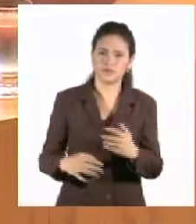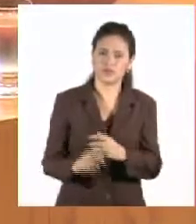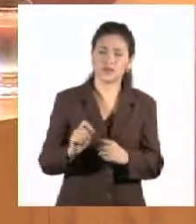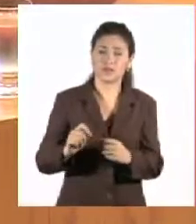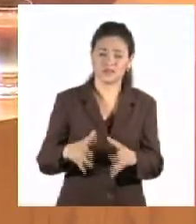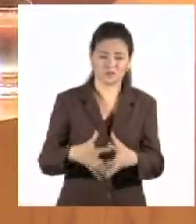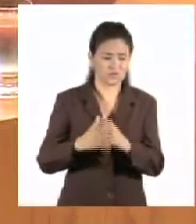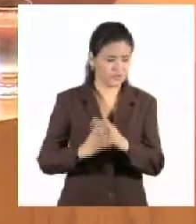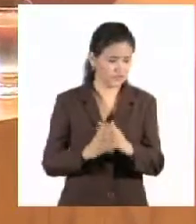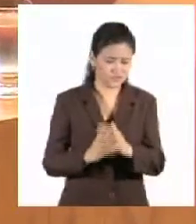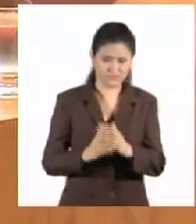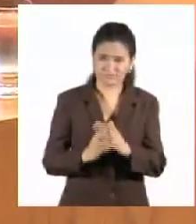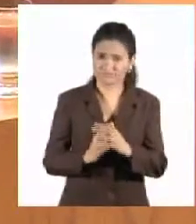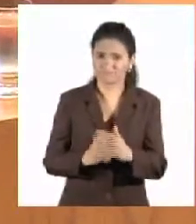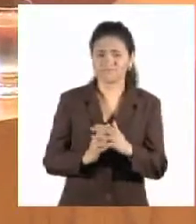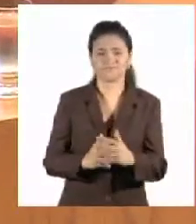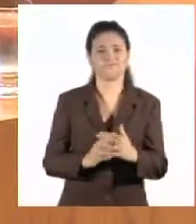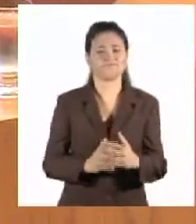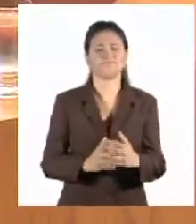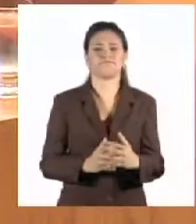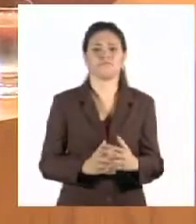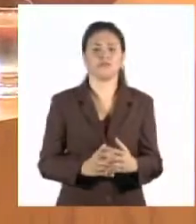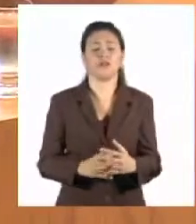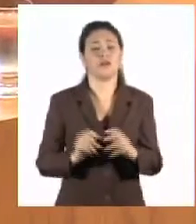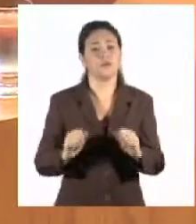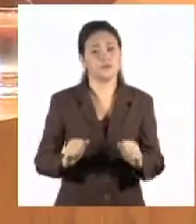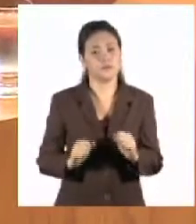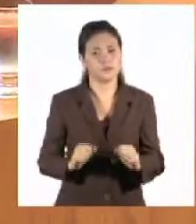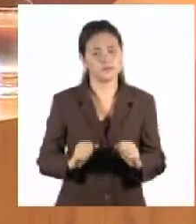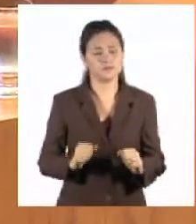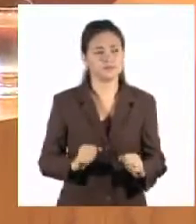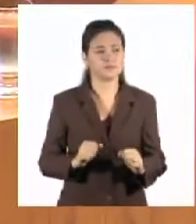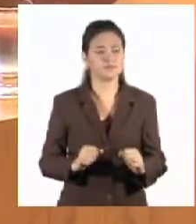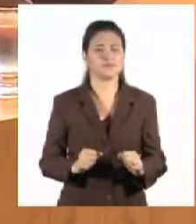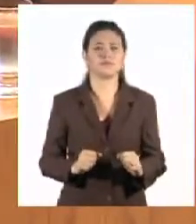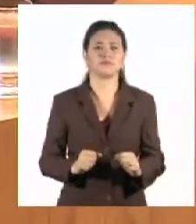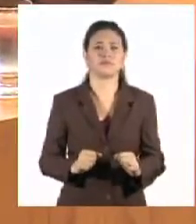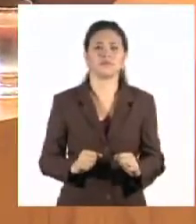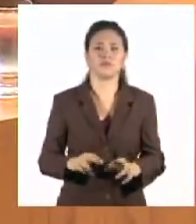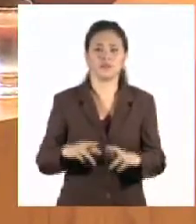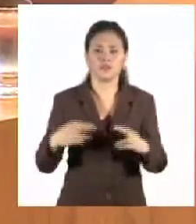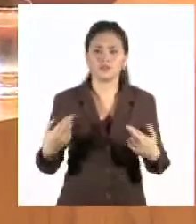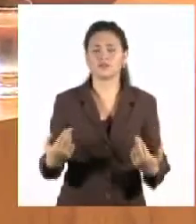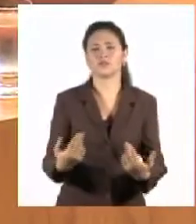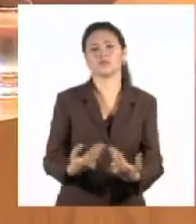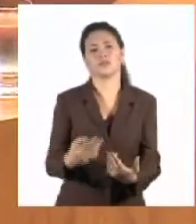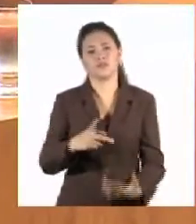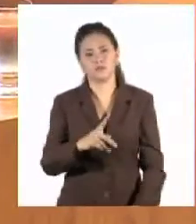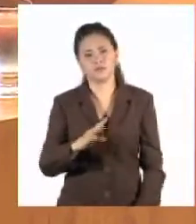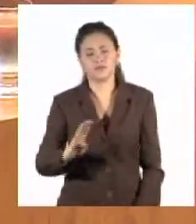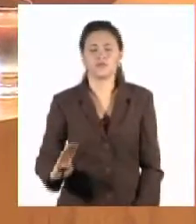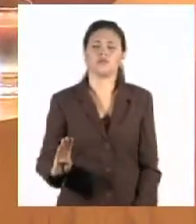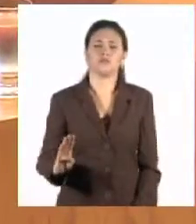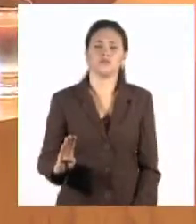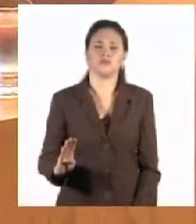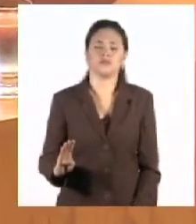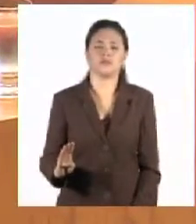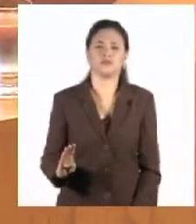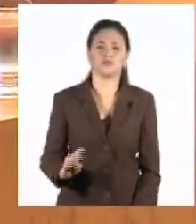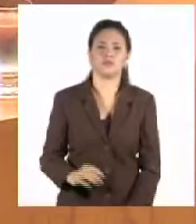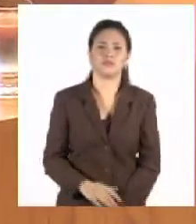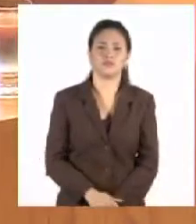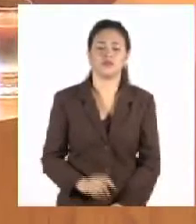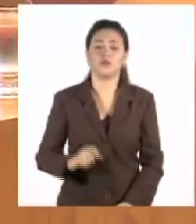de limites, e aí poder ouvir em plebiscito ou referência, ou qualquer que seja o instrumento